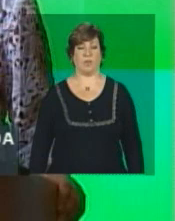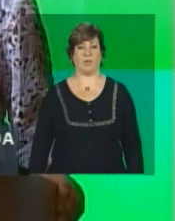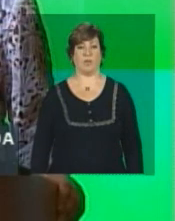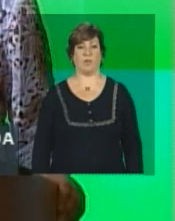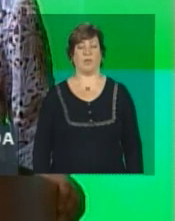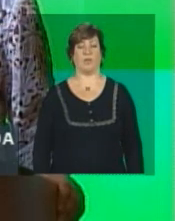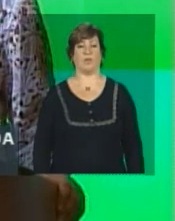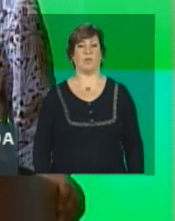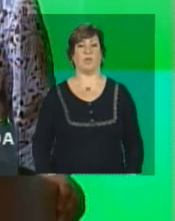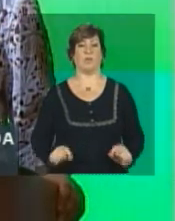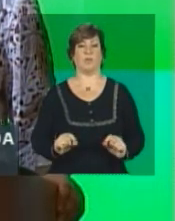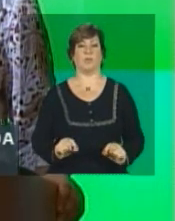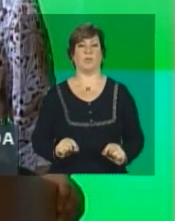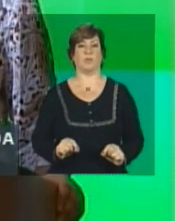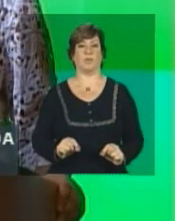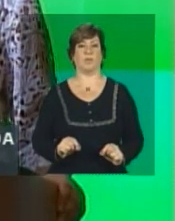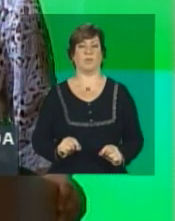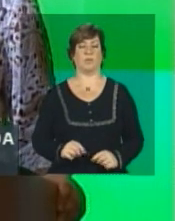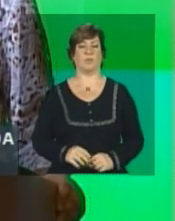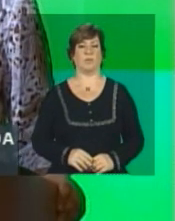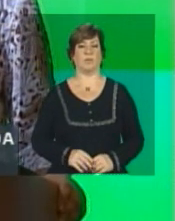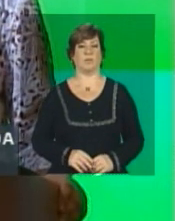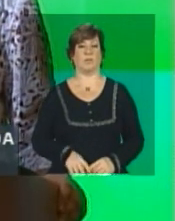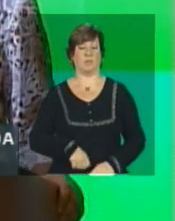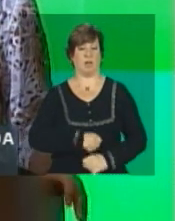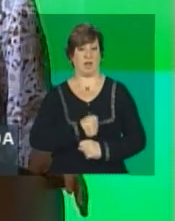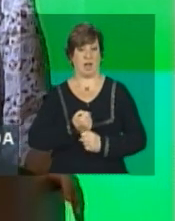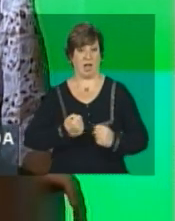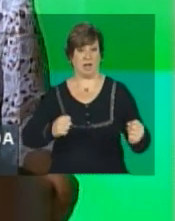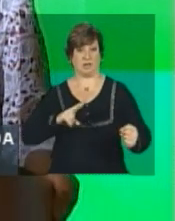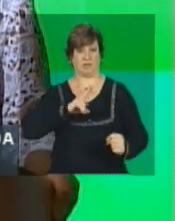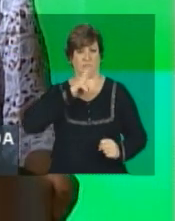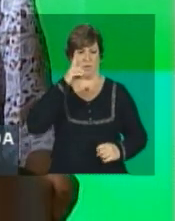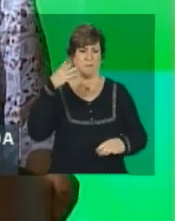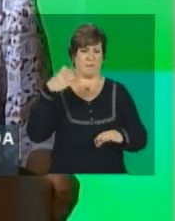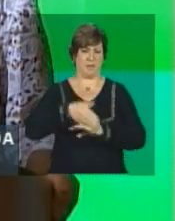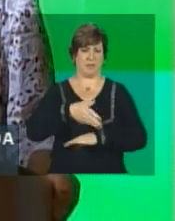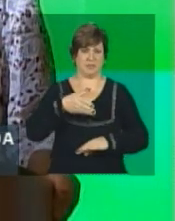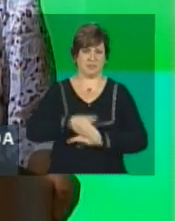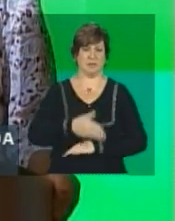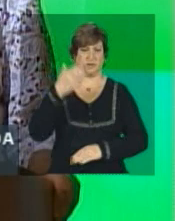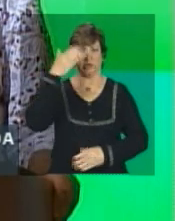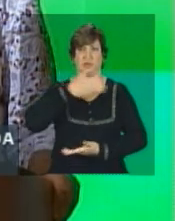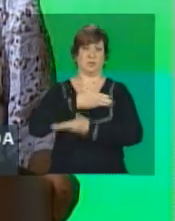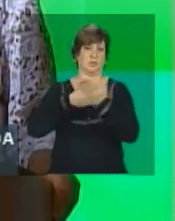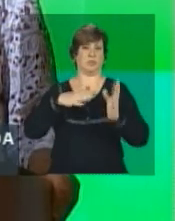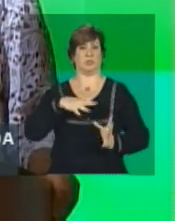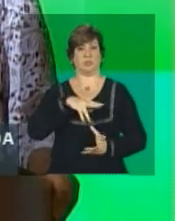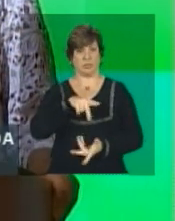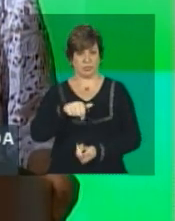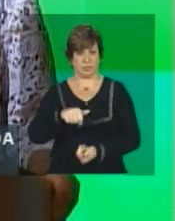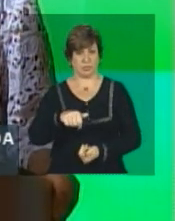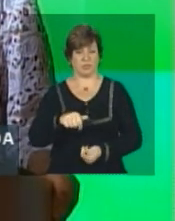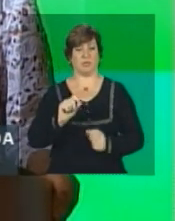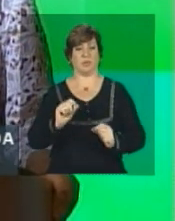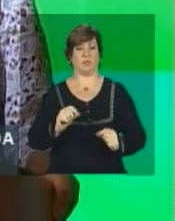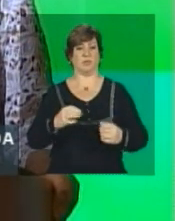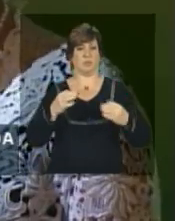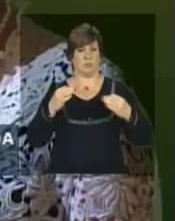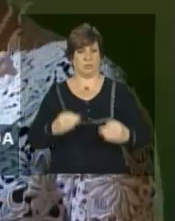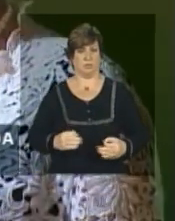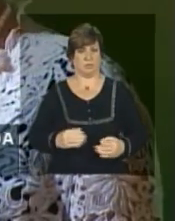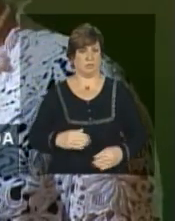com grande e forte participação internacional, afirmando a